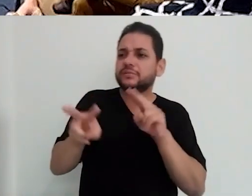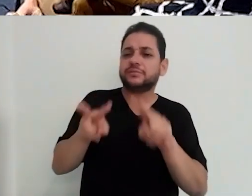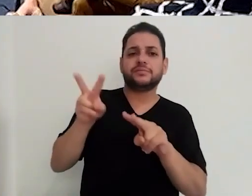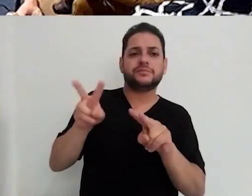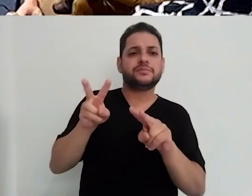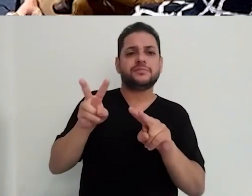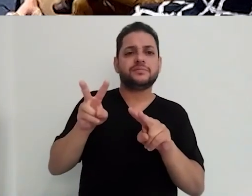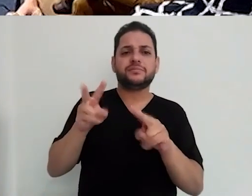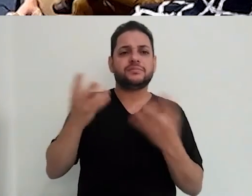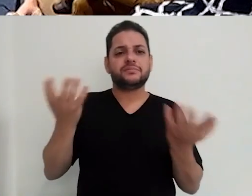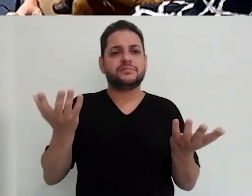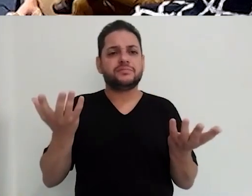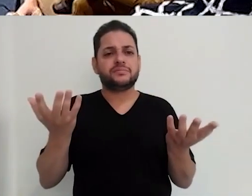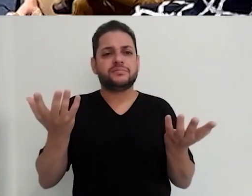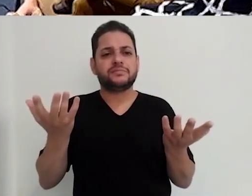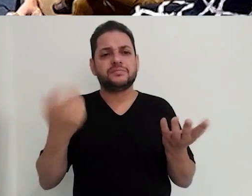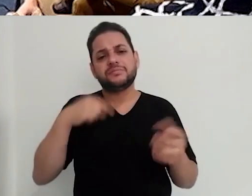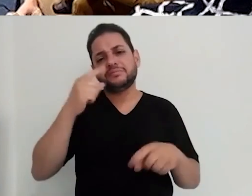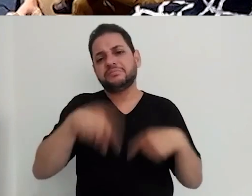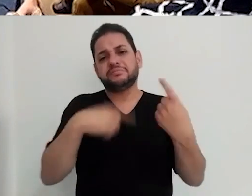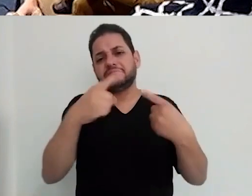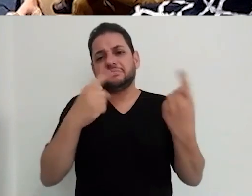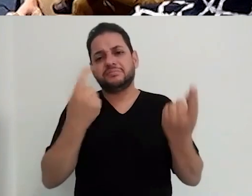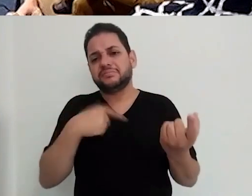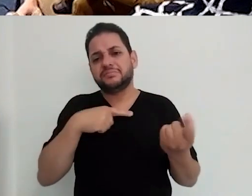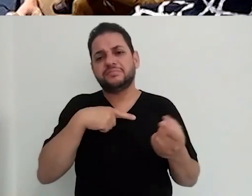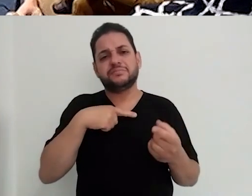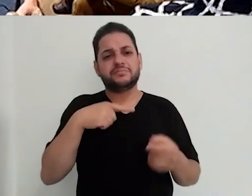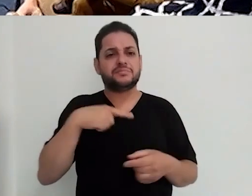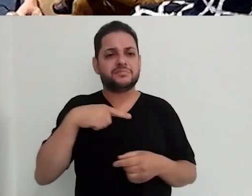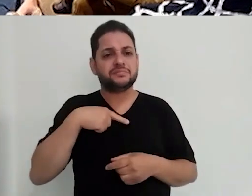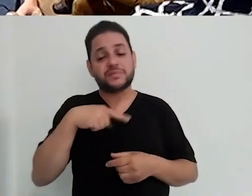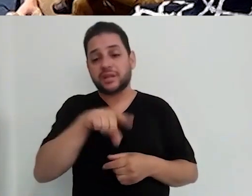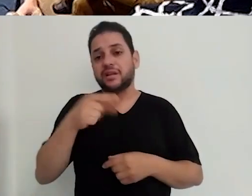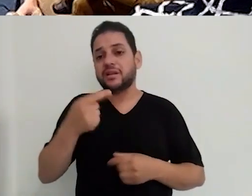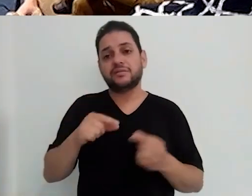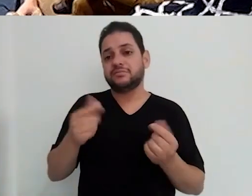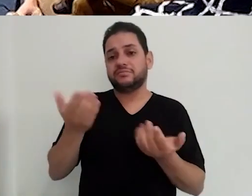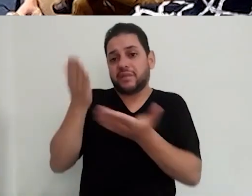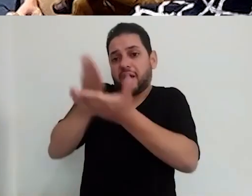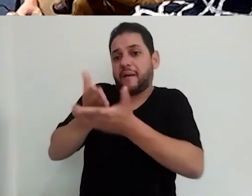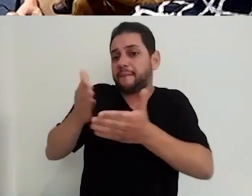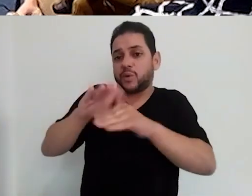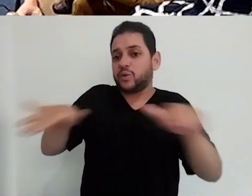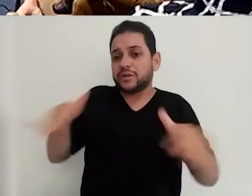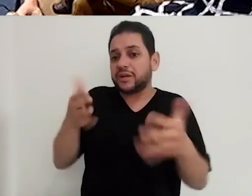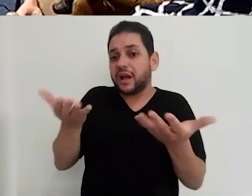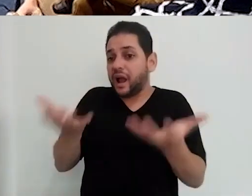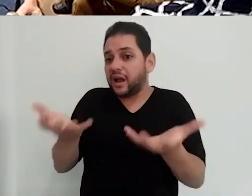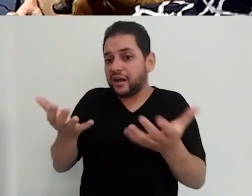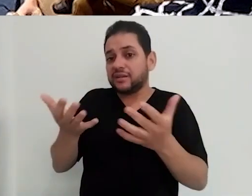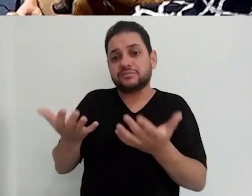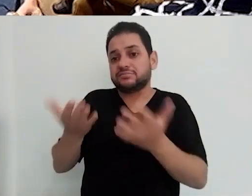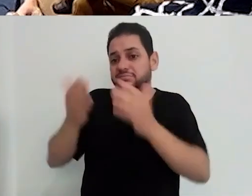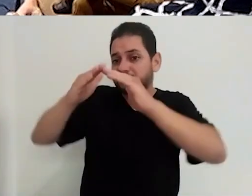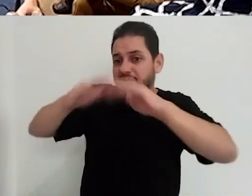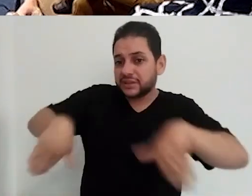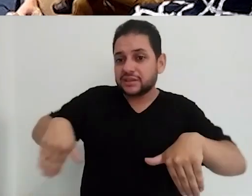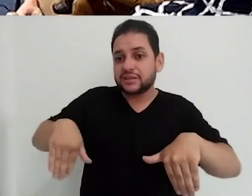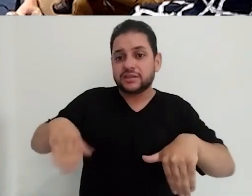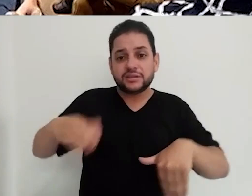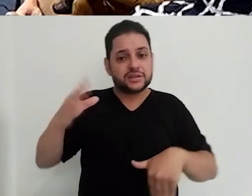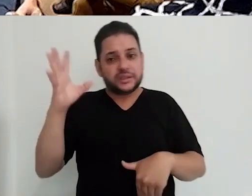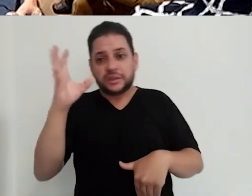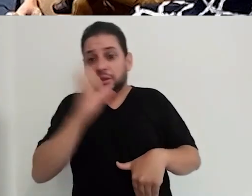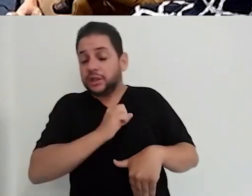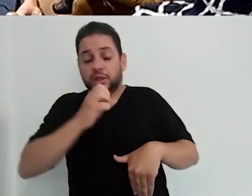teria acabado logo depois, até porque acabou mesmo, ela acabou com ele, ela terminou, né? No dia em que ela morreu, ela queria terminar. Foi um caso de uma paixão fulminante que deu